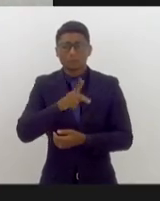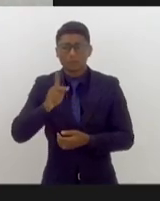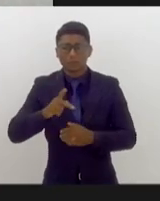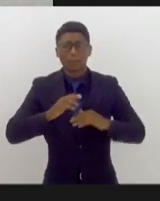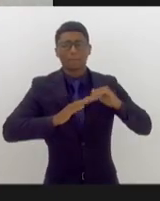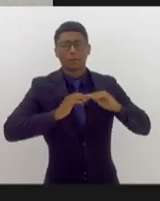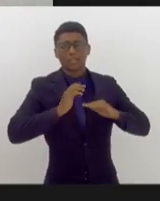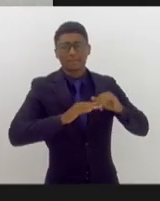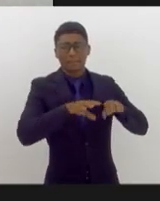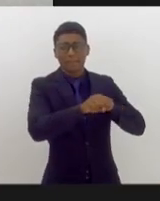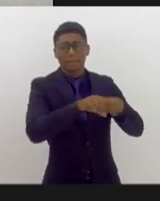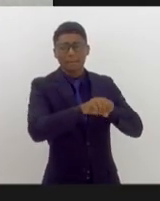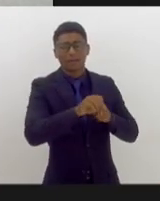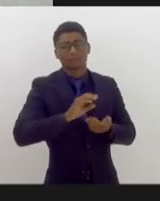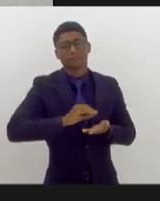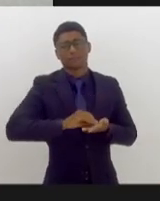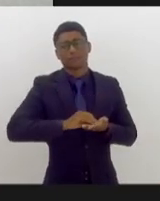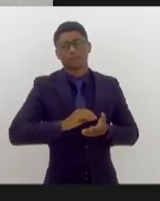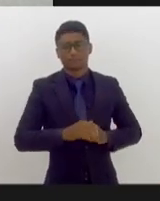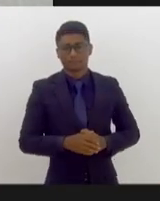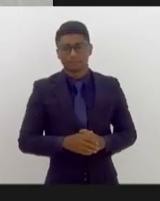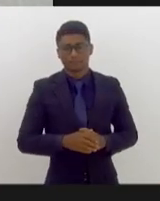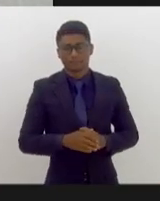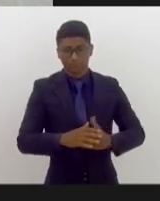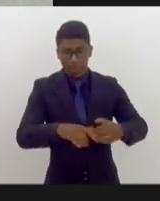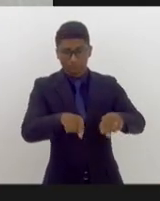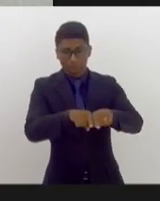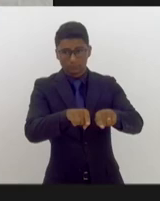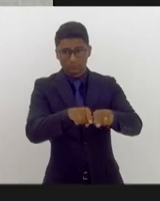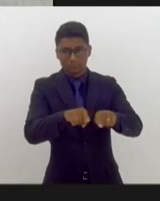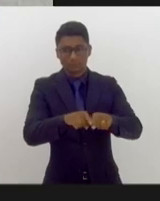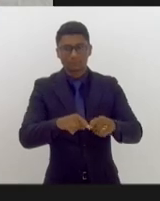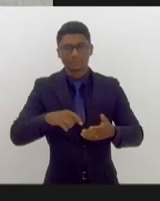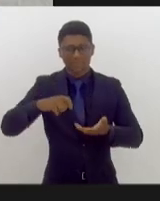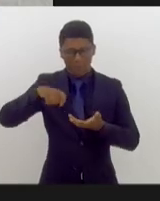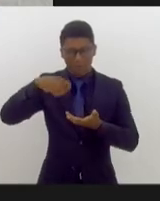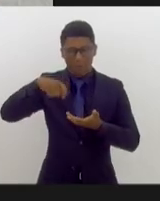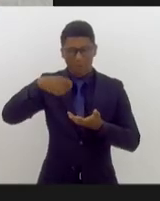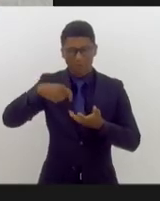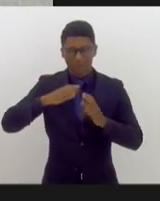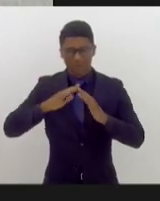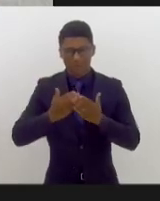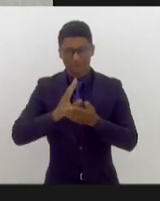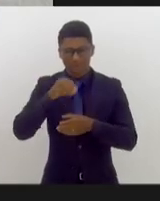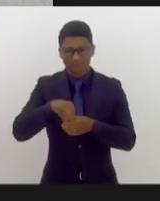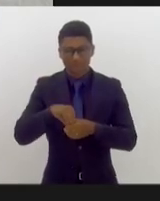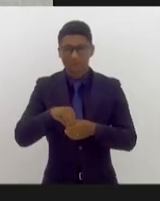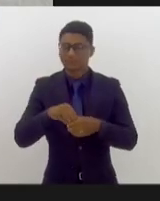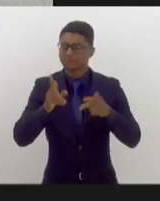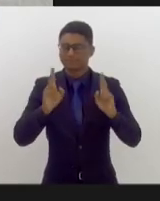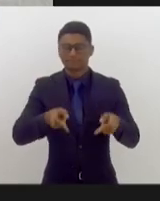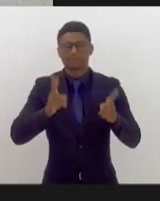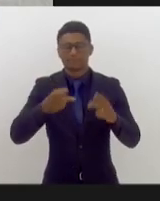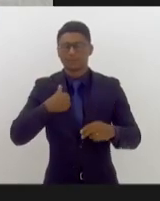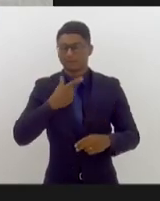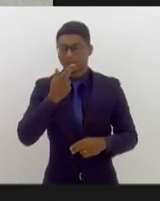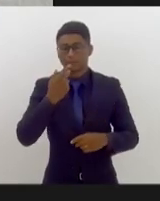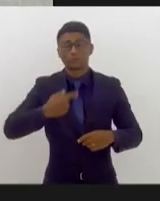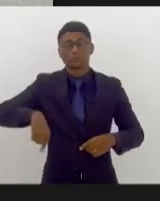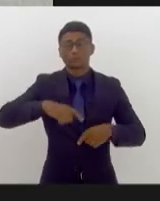relação ao que me toca, que é a questão da alimentação escolar, que falo sempre, a gente tem que pensar de uma outra